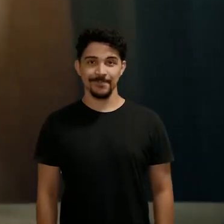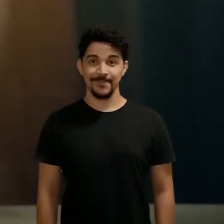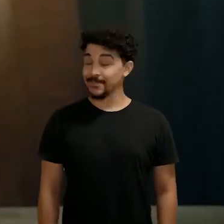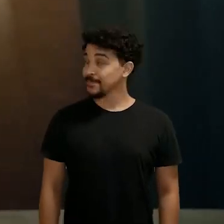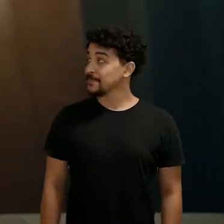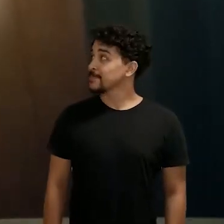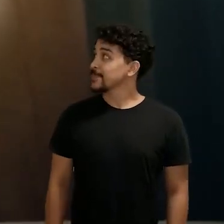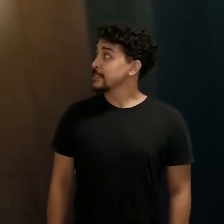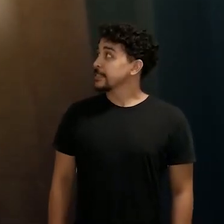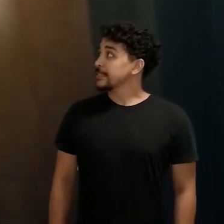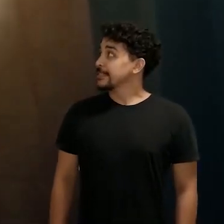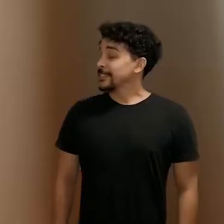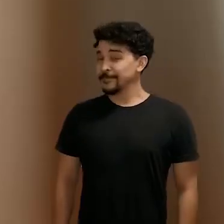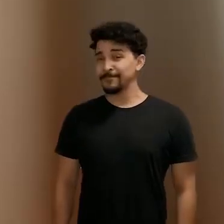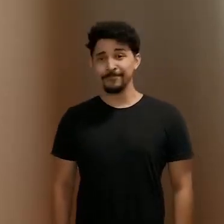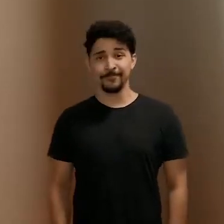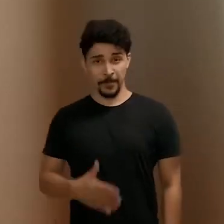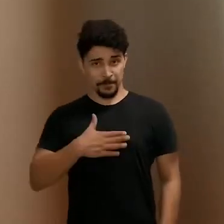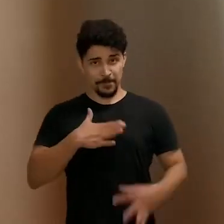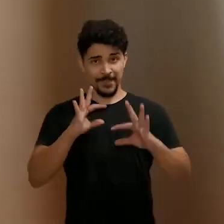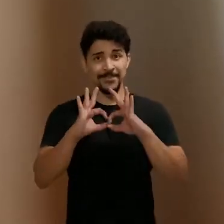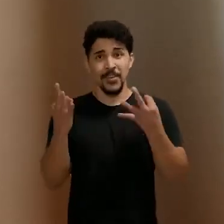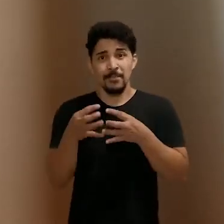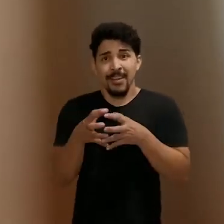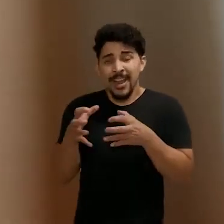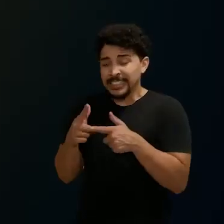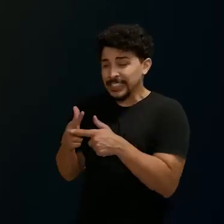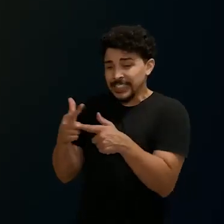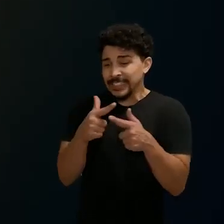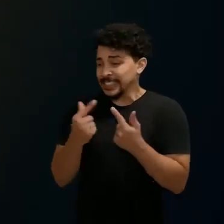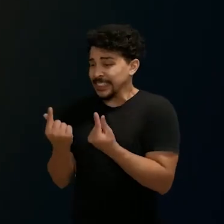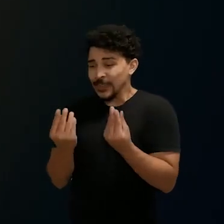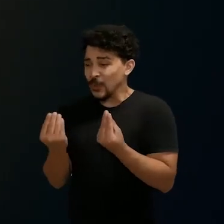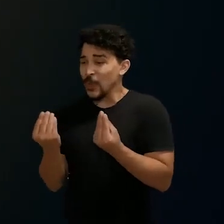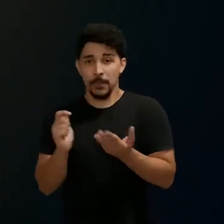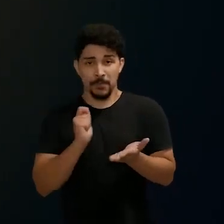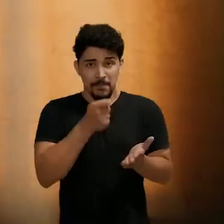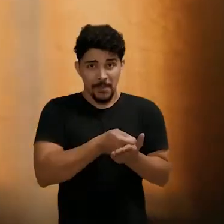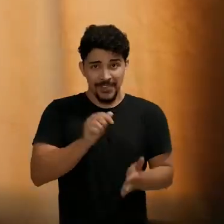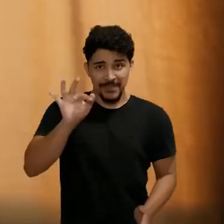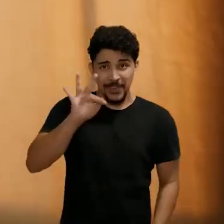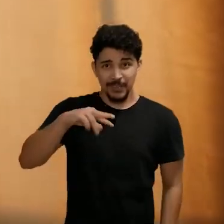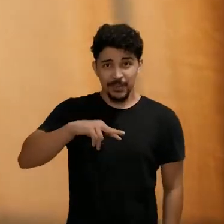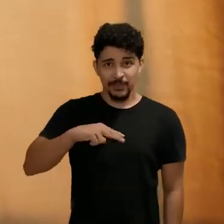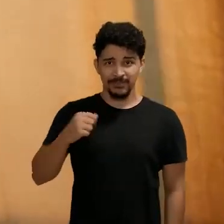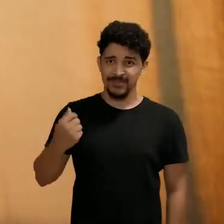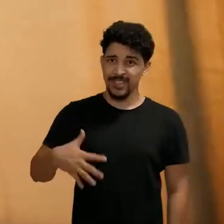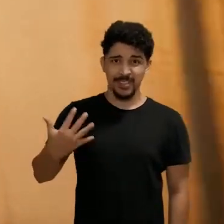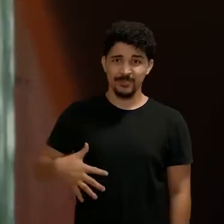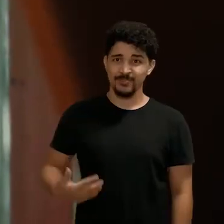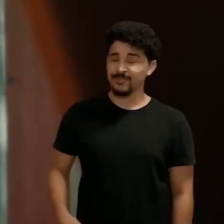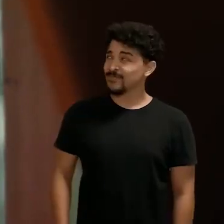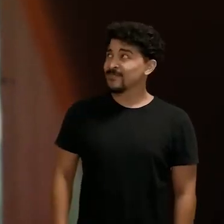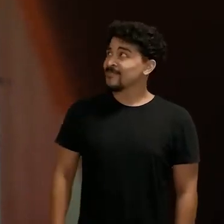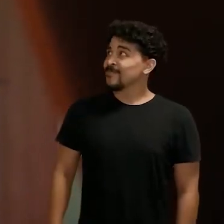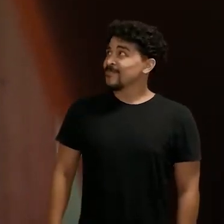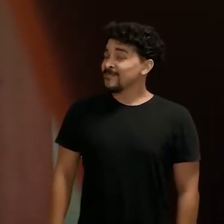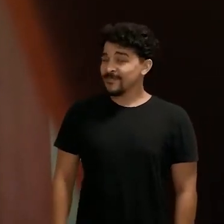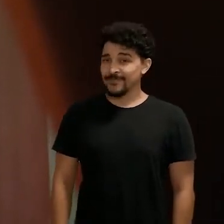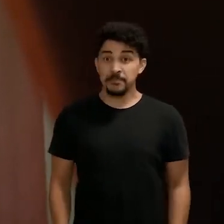minha família é grande. Não tinha esse aporte financeiro para poder custear algo tão caro que era ter um